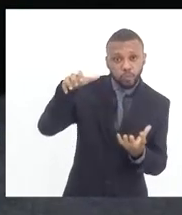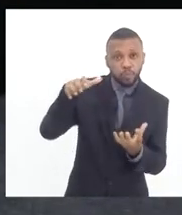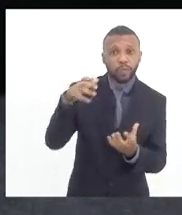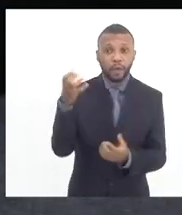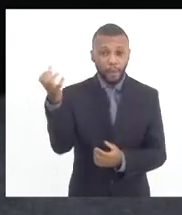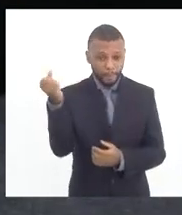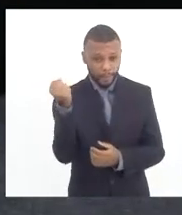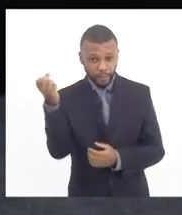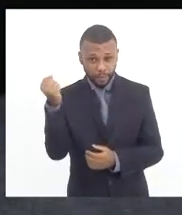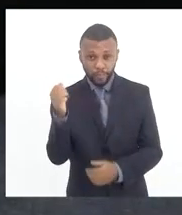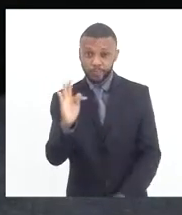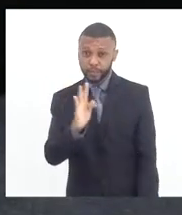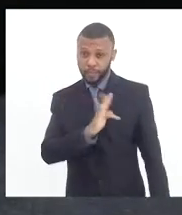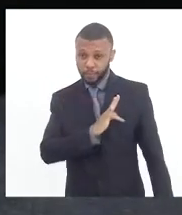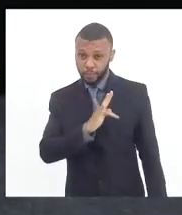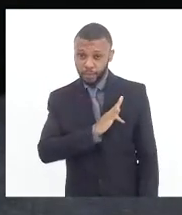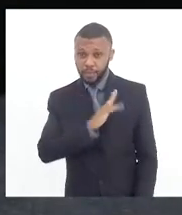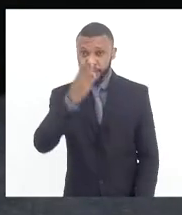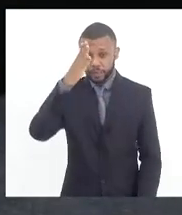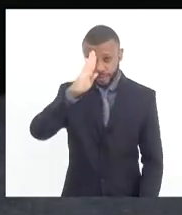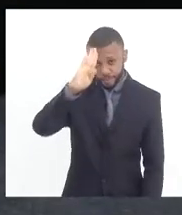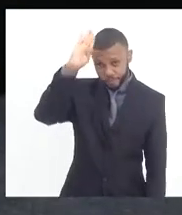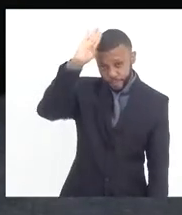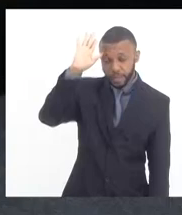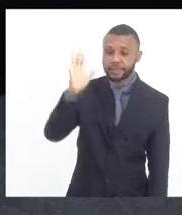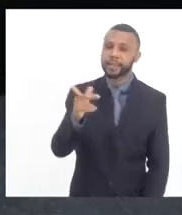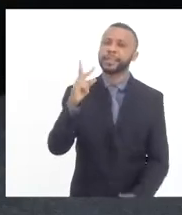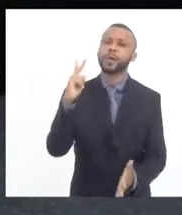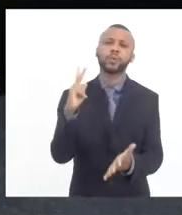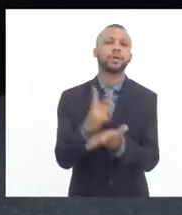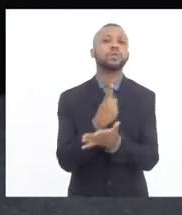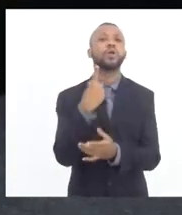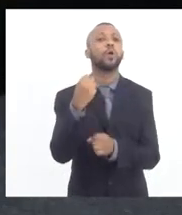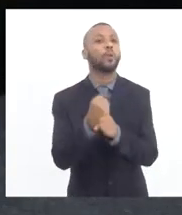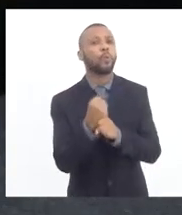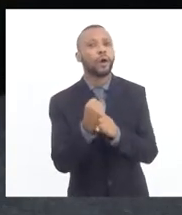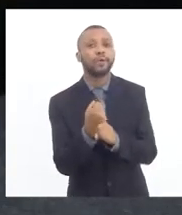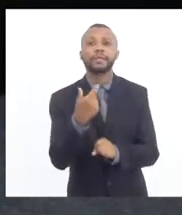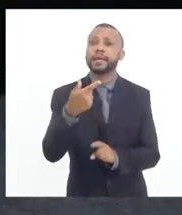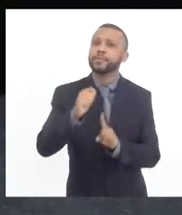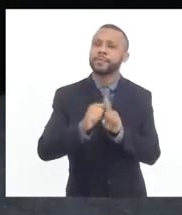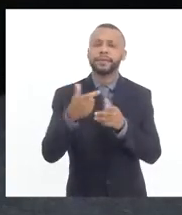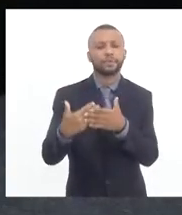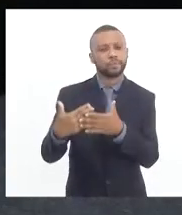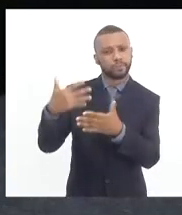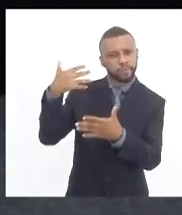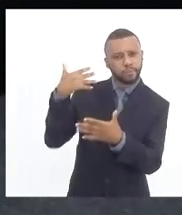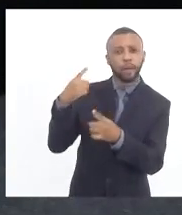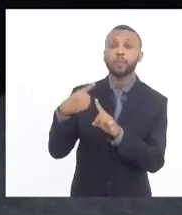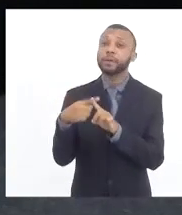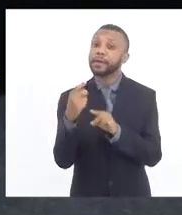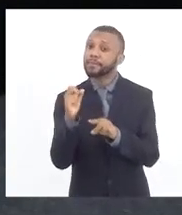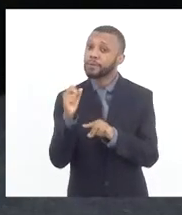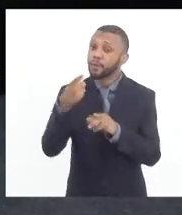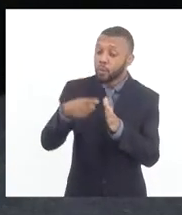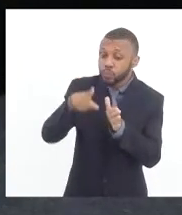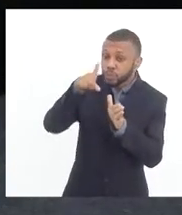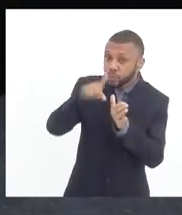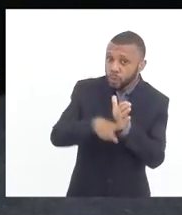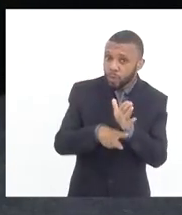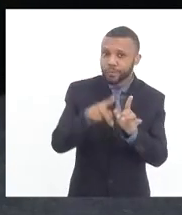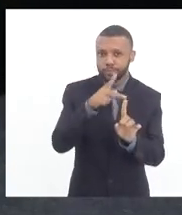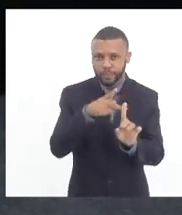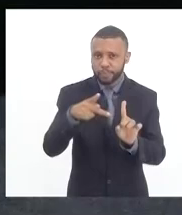pensionista da polícia militar e do corpo de bombeiros já tá acontecendo há um ano e sete meses atrás porque foi implementado um desconto